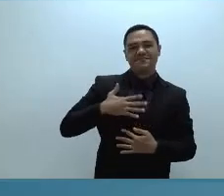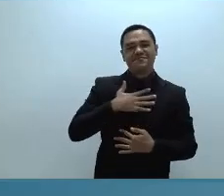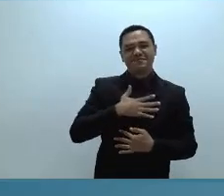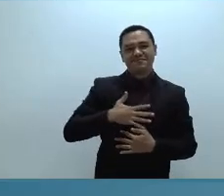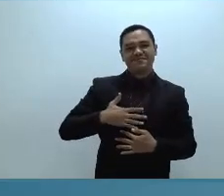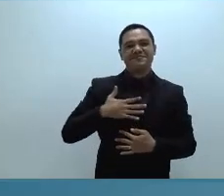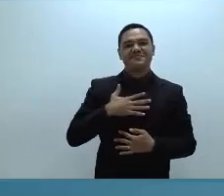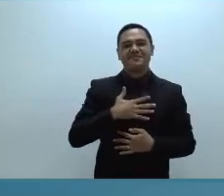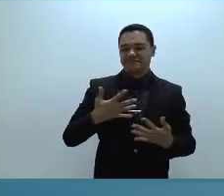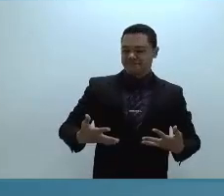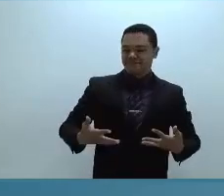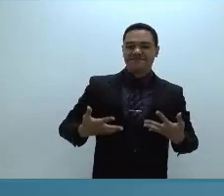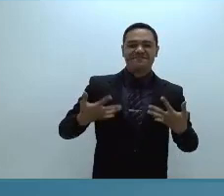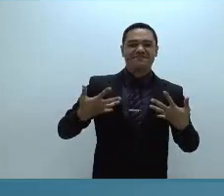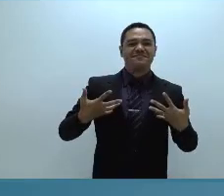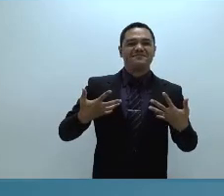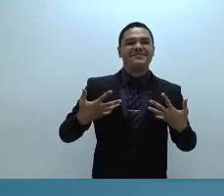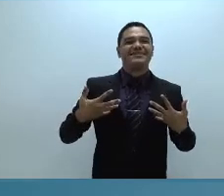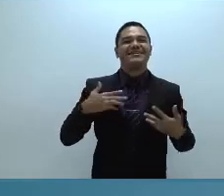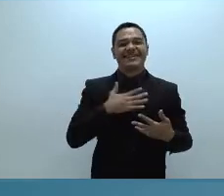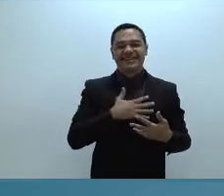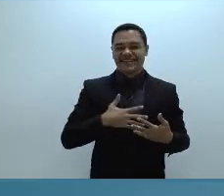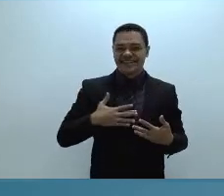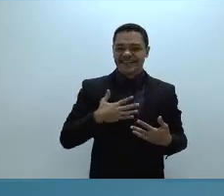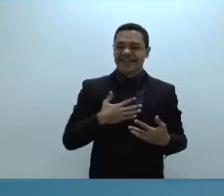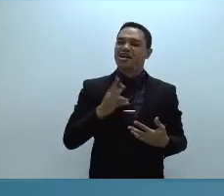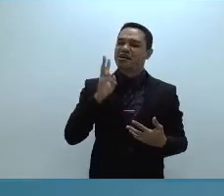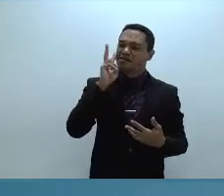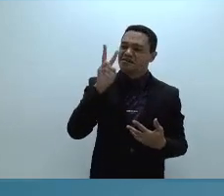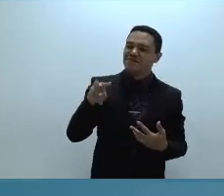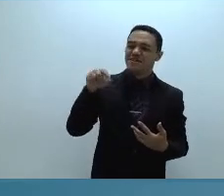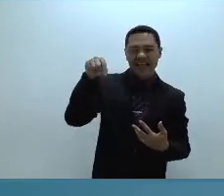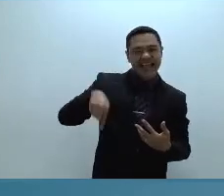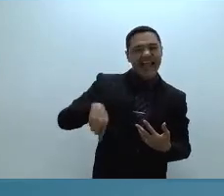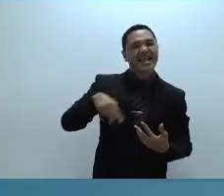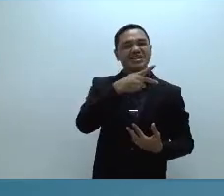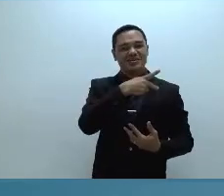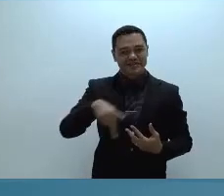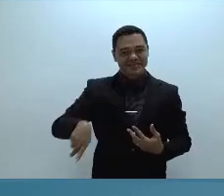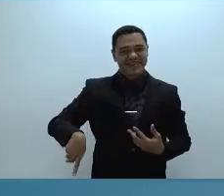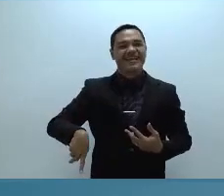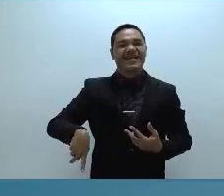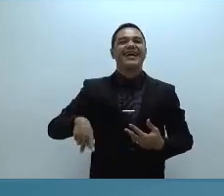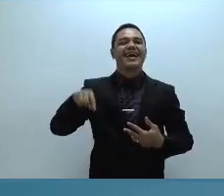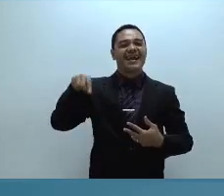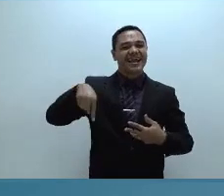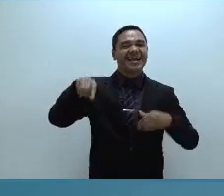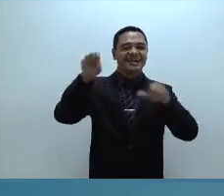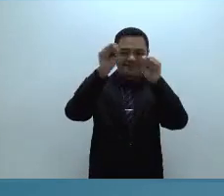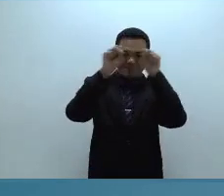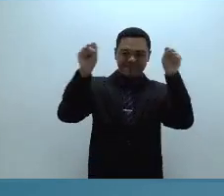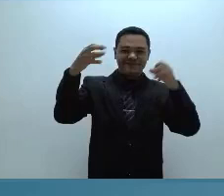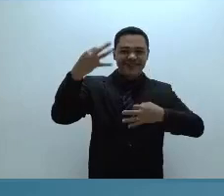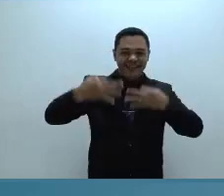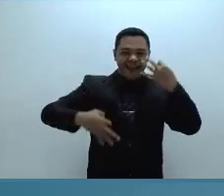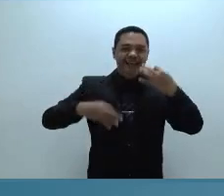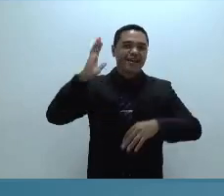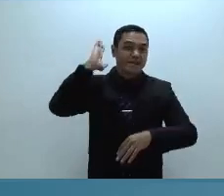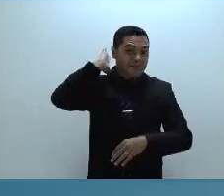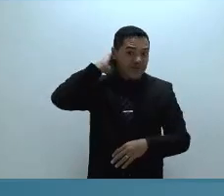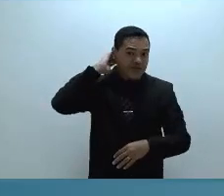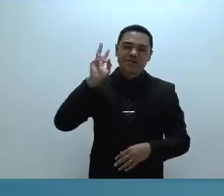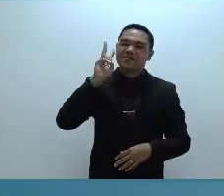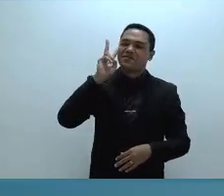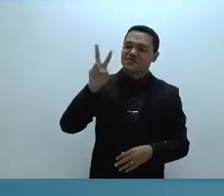um motivo de satisfação de ver a nossa presidente ter o seu trabalho reconhecido